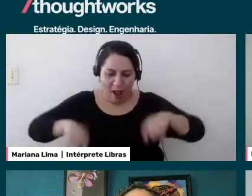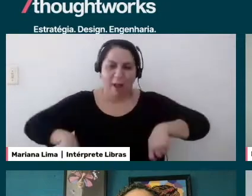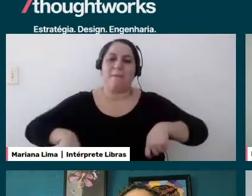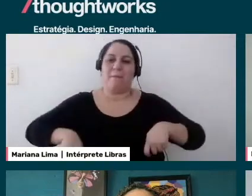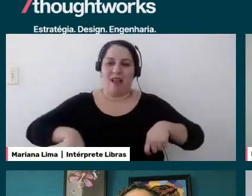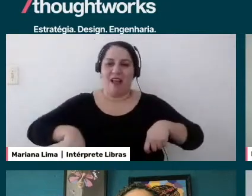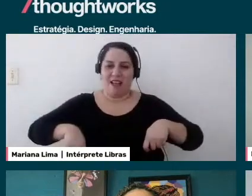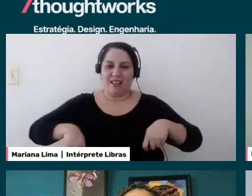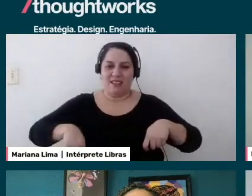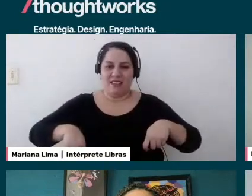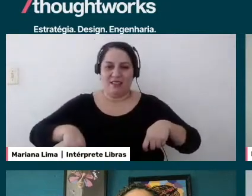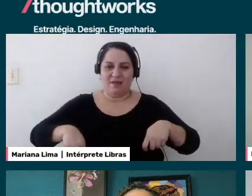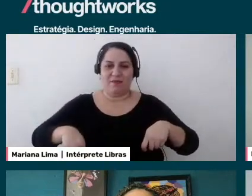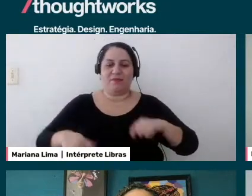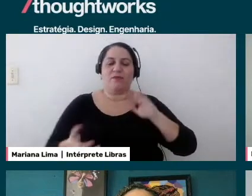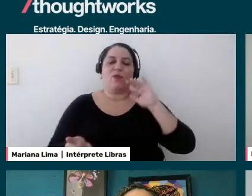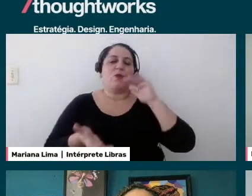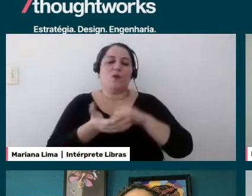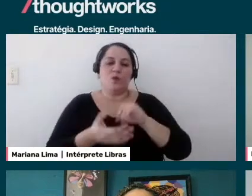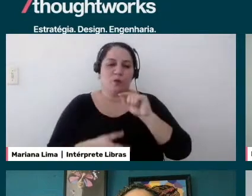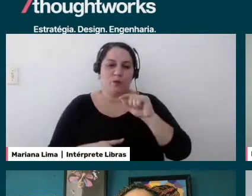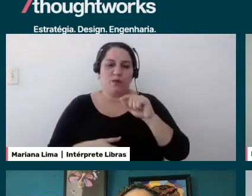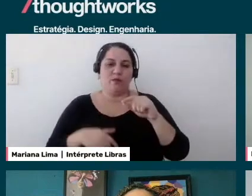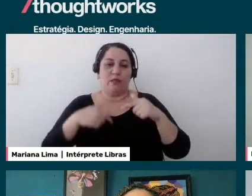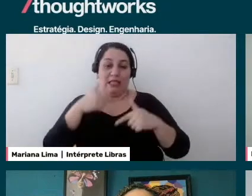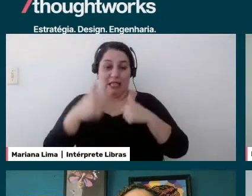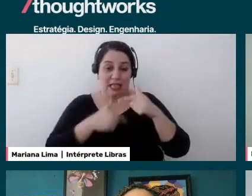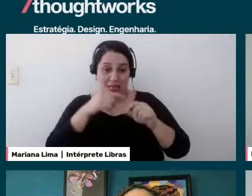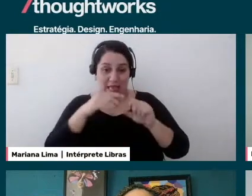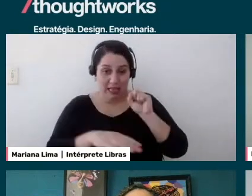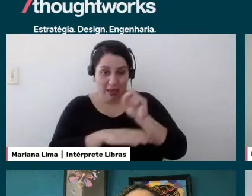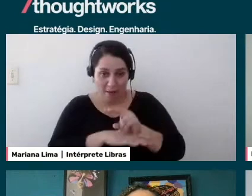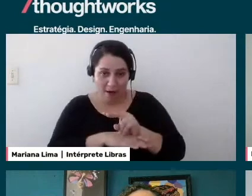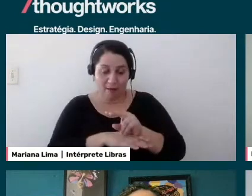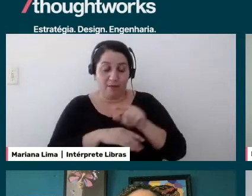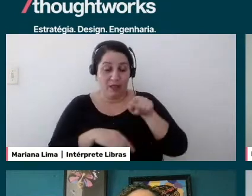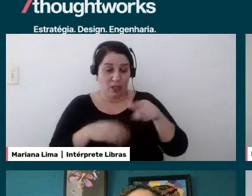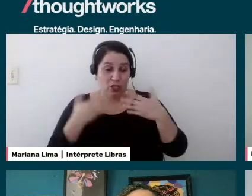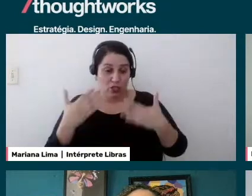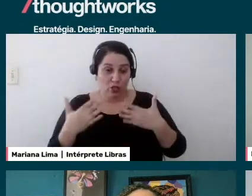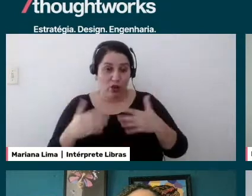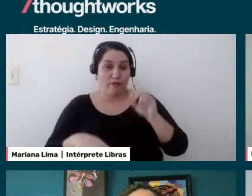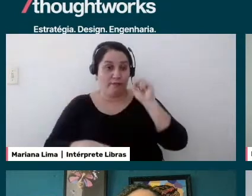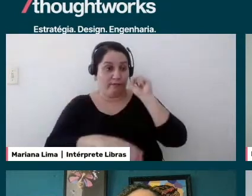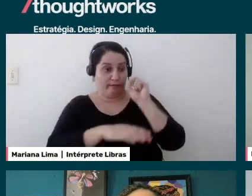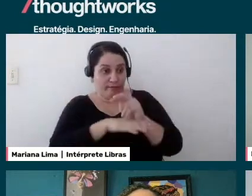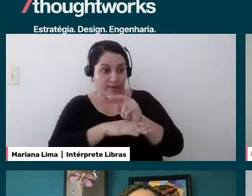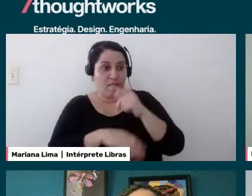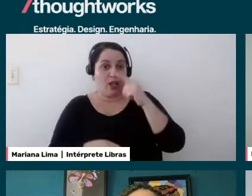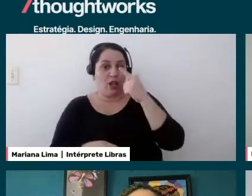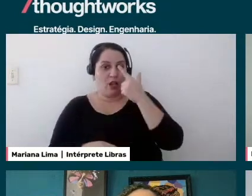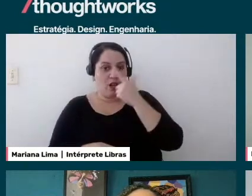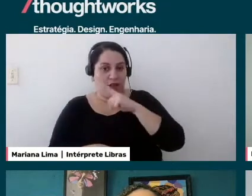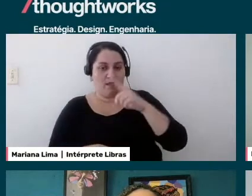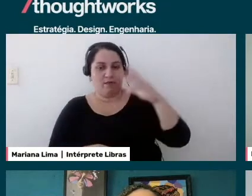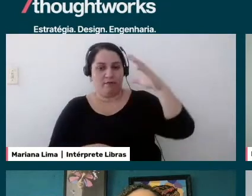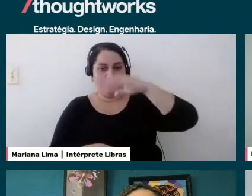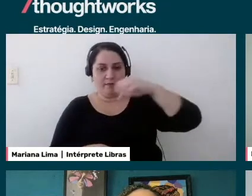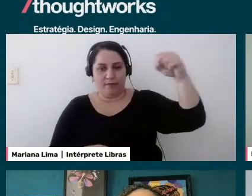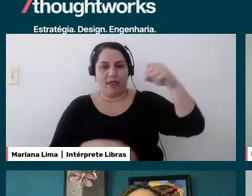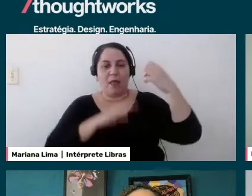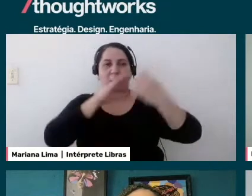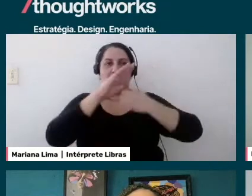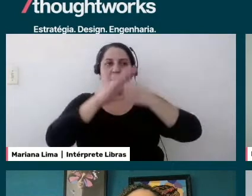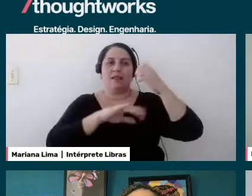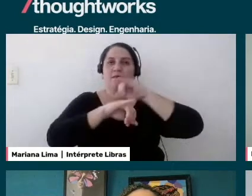último, tem o emprego. Quando esse jovem ele é contratado de fato, e aí vem uma empresa apostando, uma